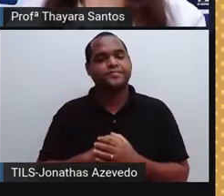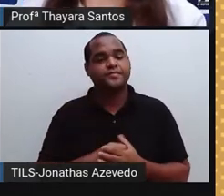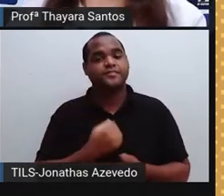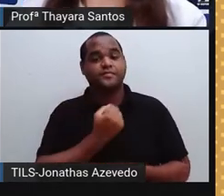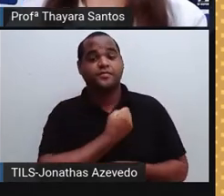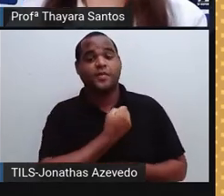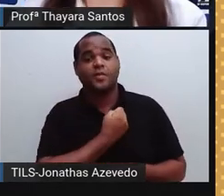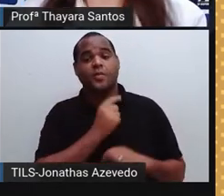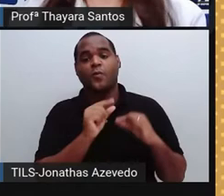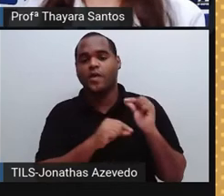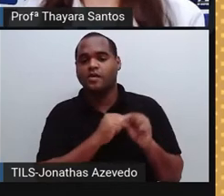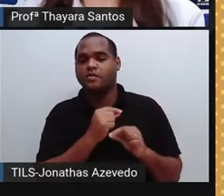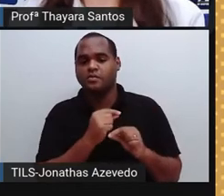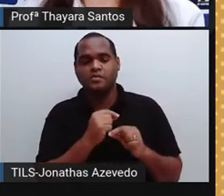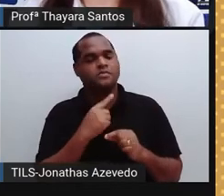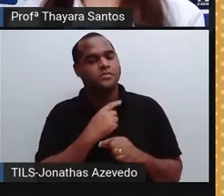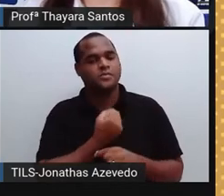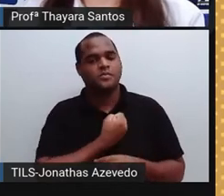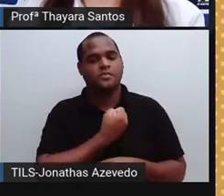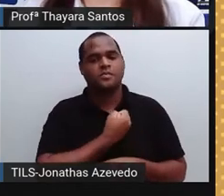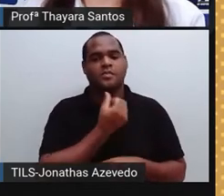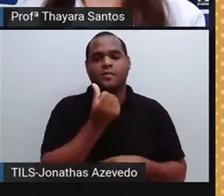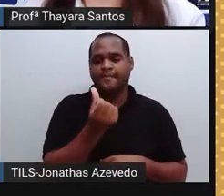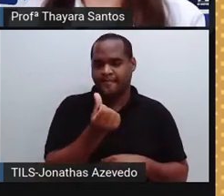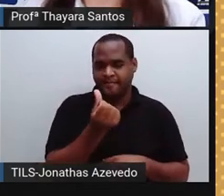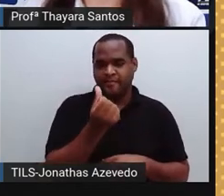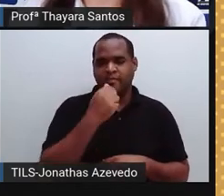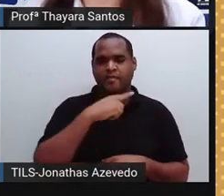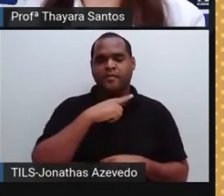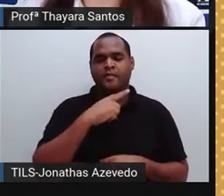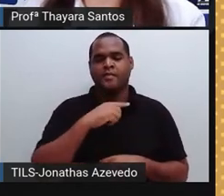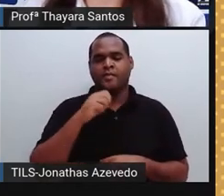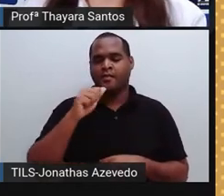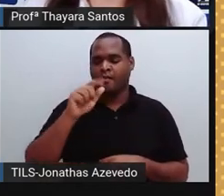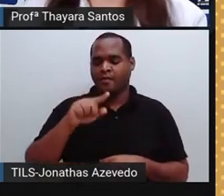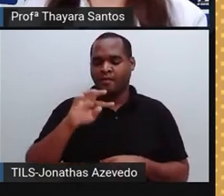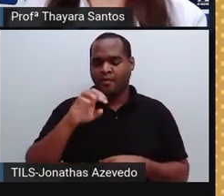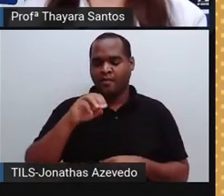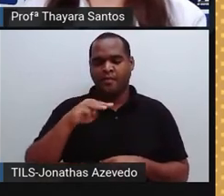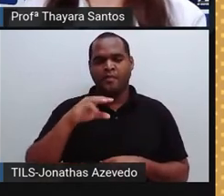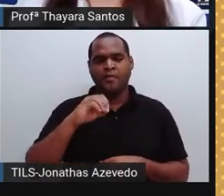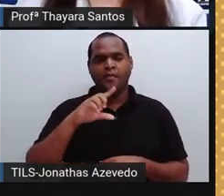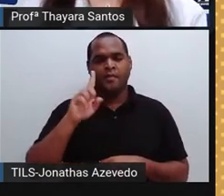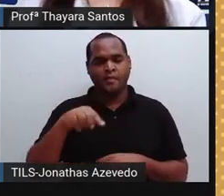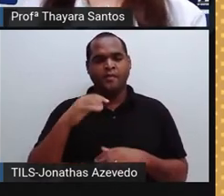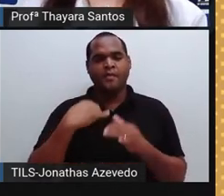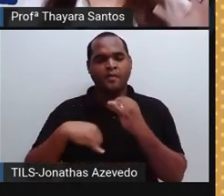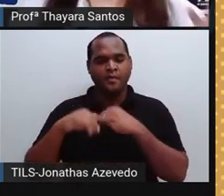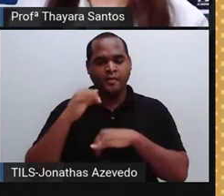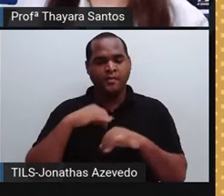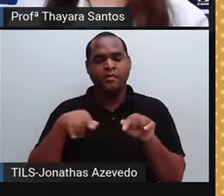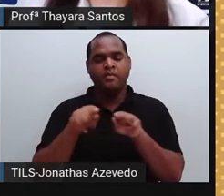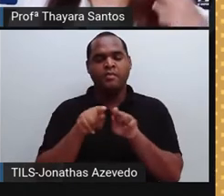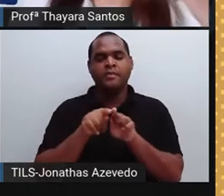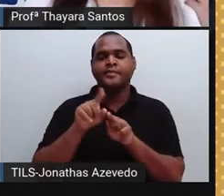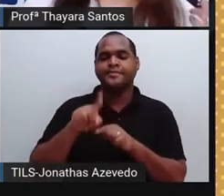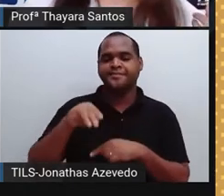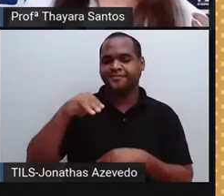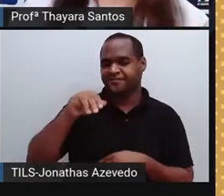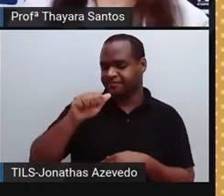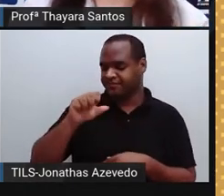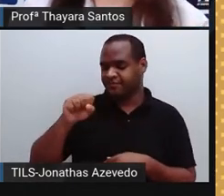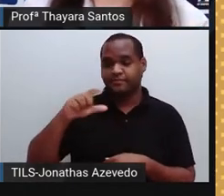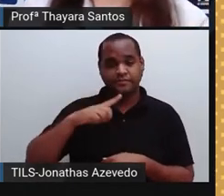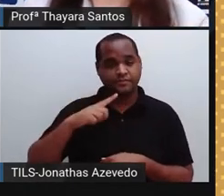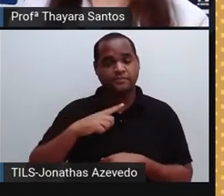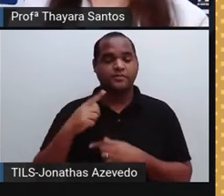a gente tem aqui? O 6. Então, o número 6 vai ser o número atômico desse elemento químico. E a massa é o outro número